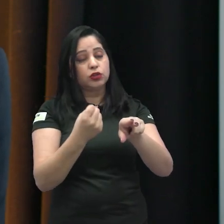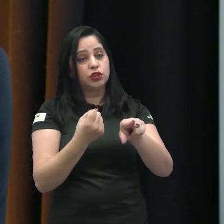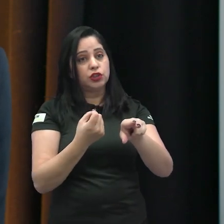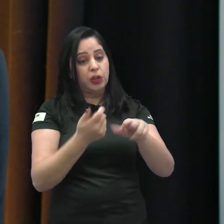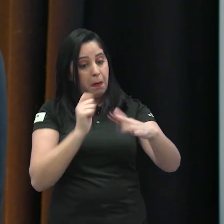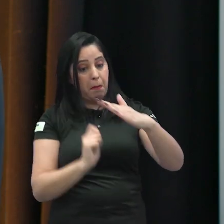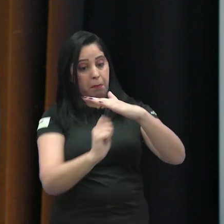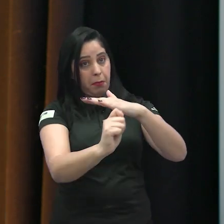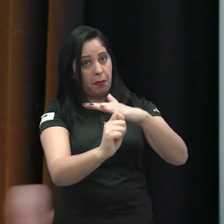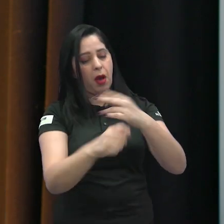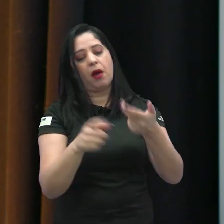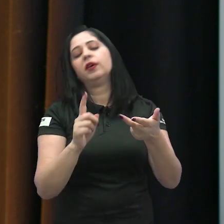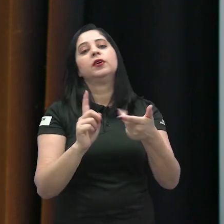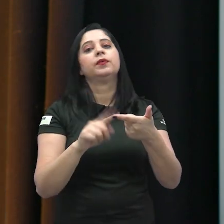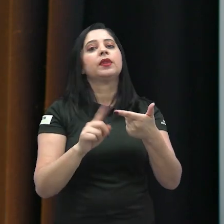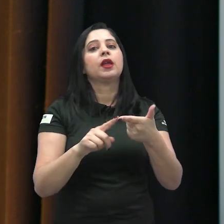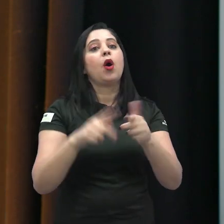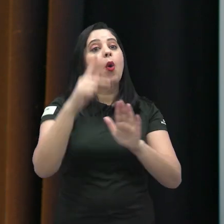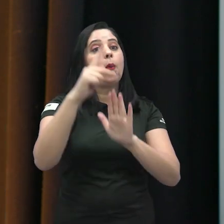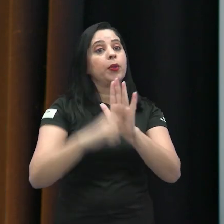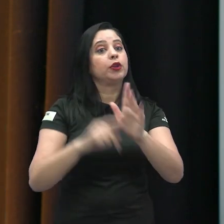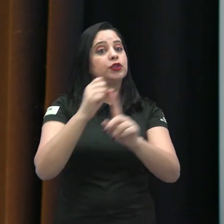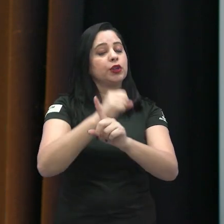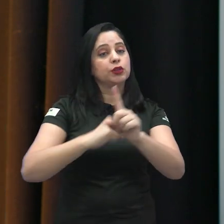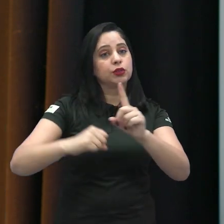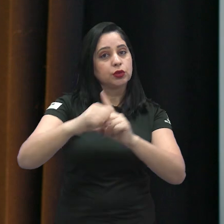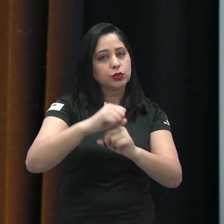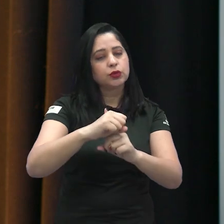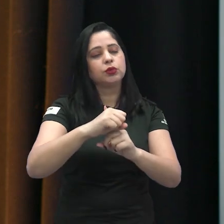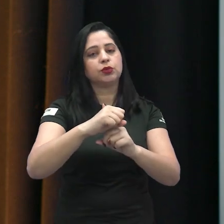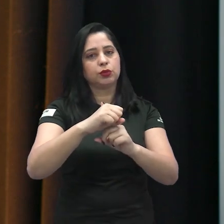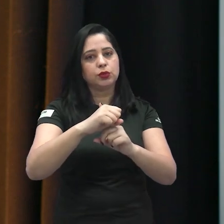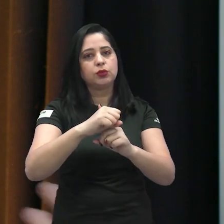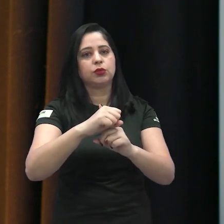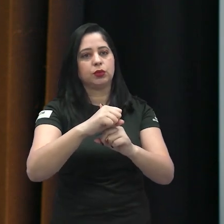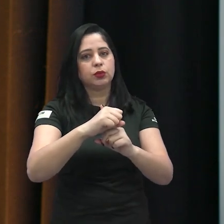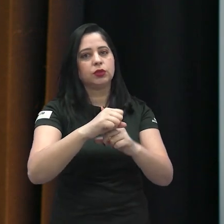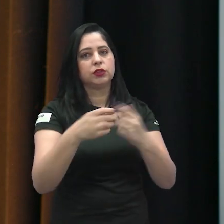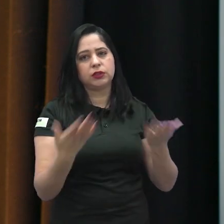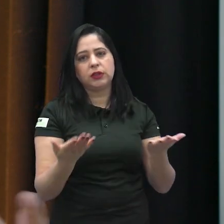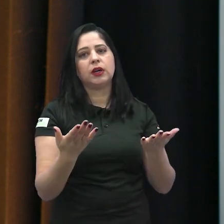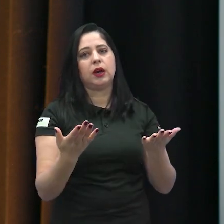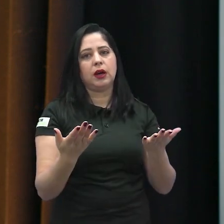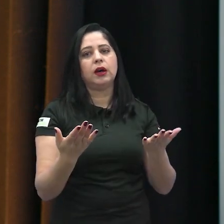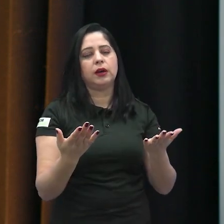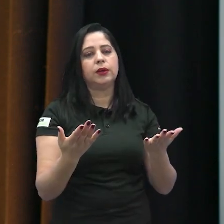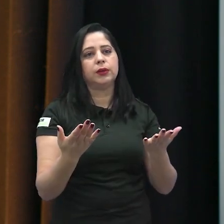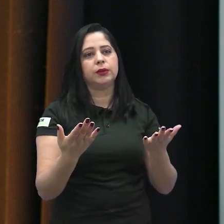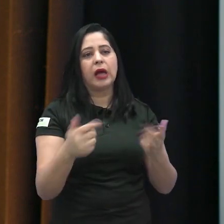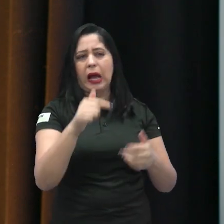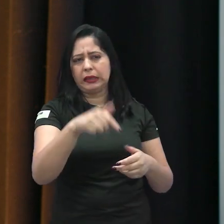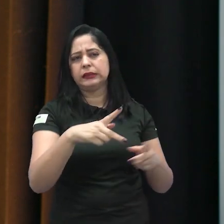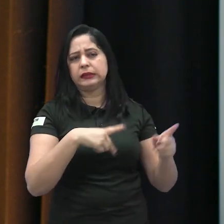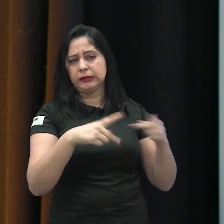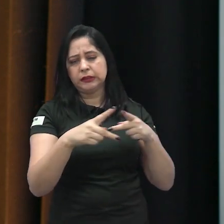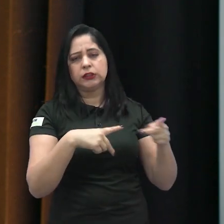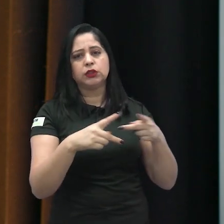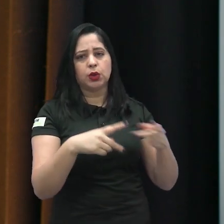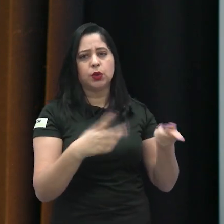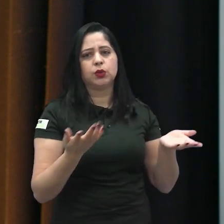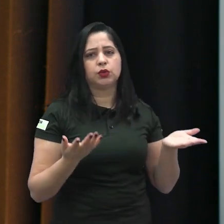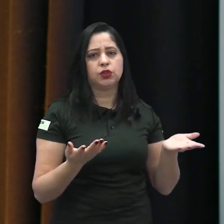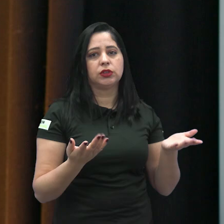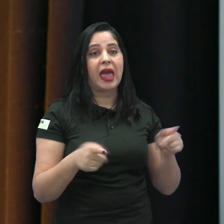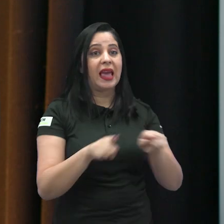Lei de Incentivo Fiscal, os projetos sociais em todos os equipamentos esportivos da cidade